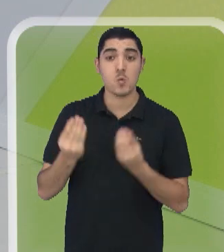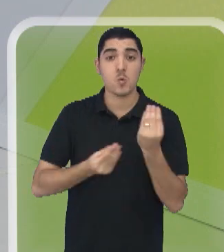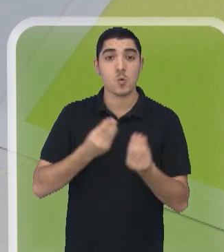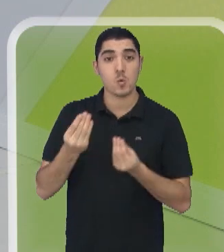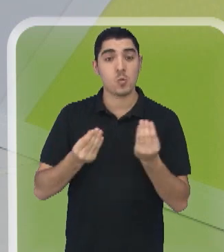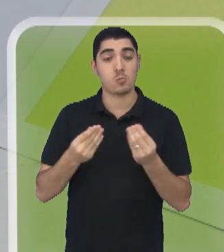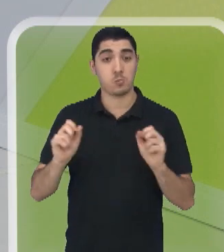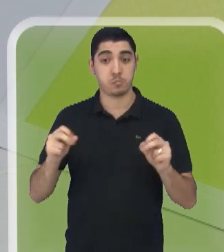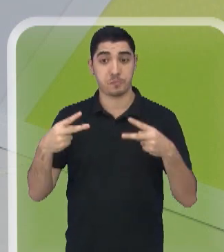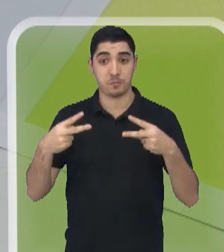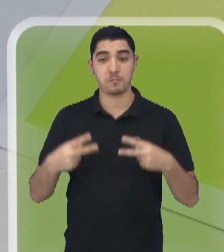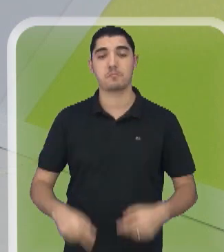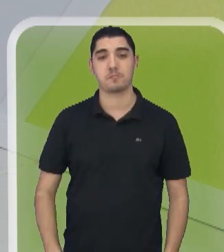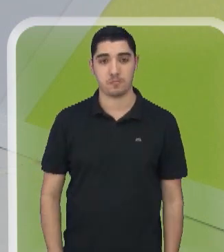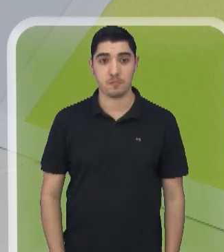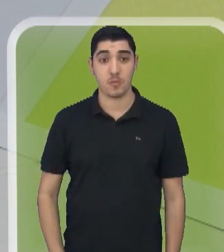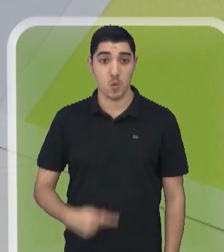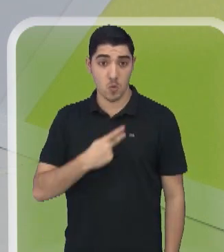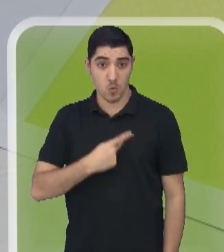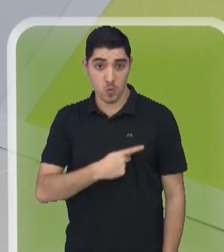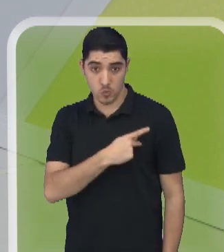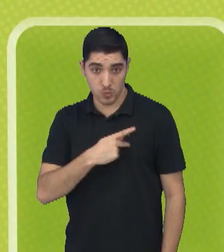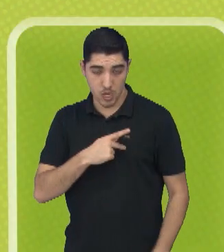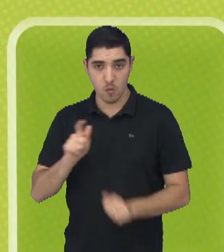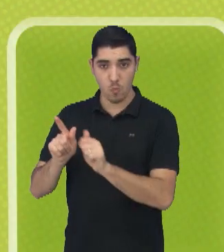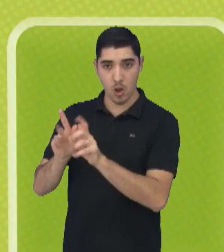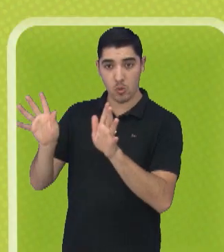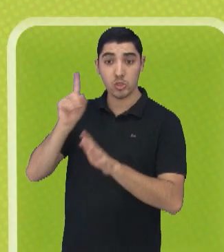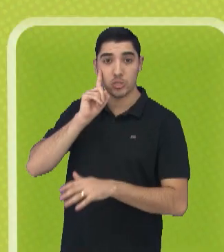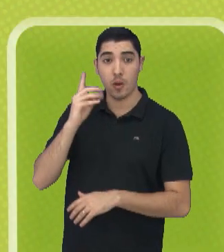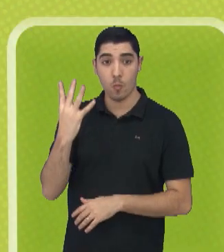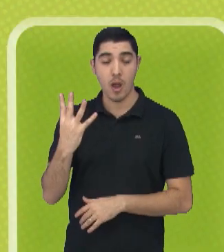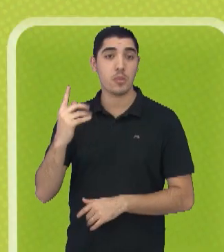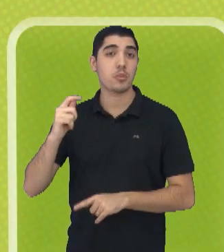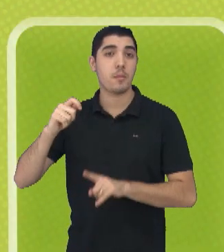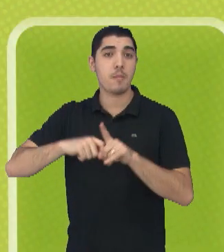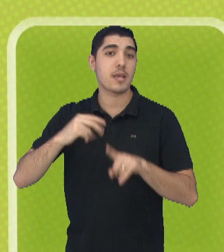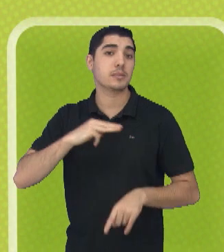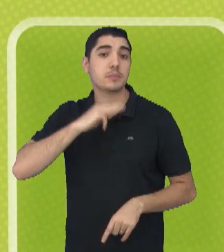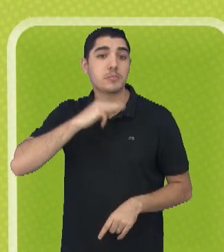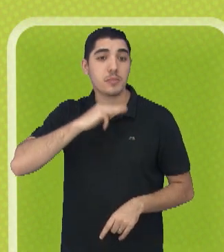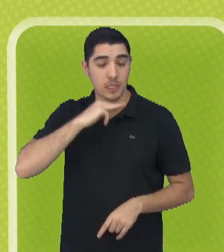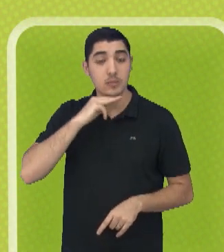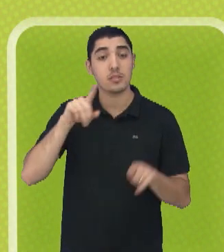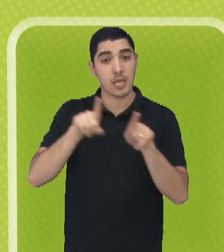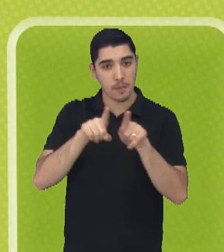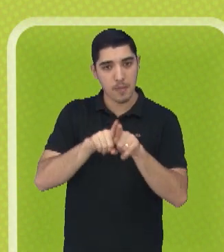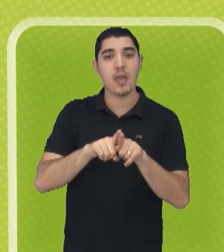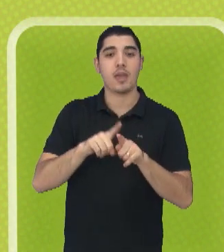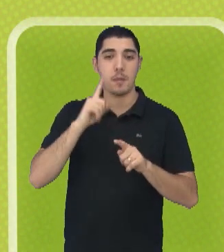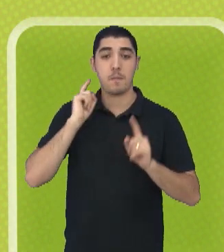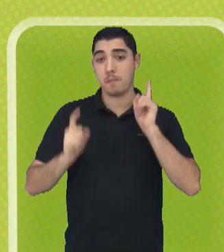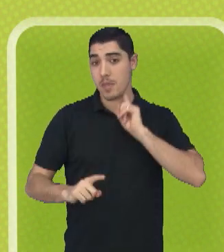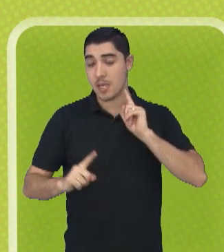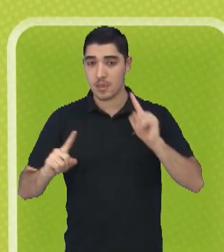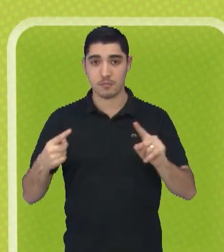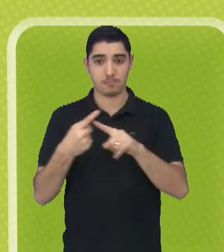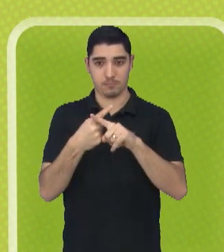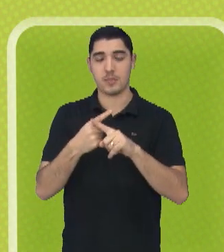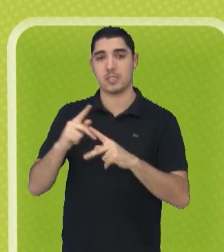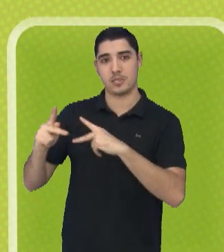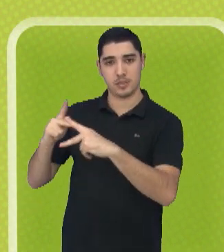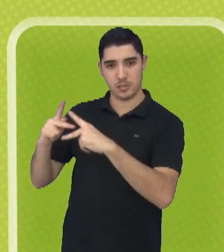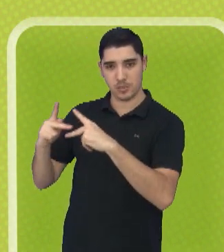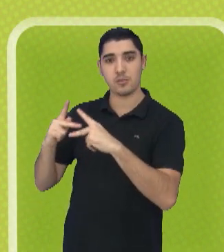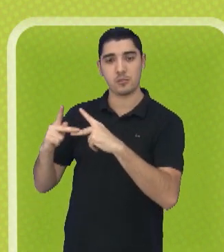Brasil? Olha só, Cruzeiro e Guarulhos, dia 4 de março. 4 de março também, Minas e Farmacon de Vôlei São